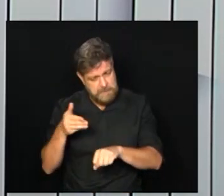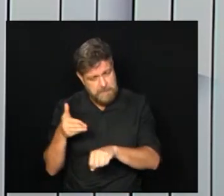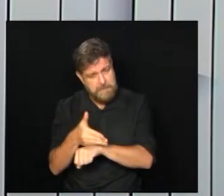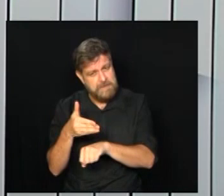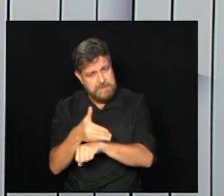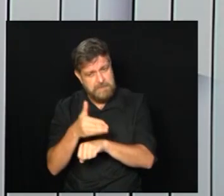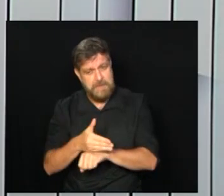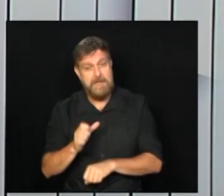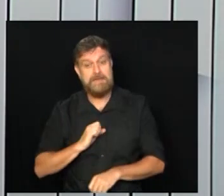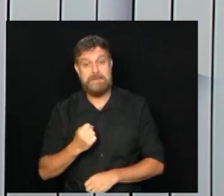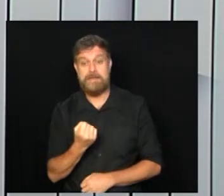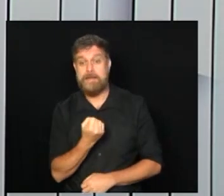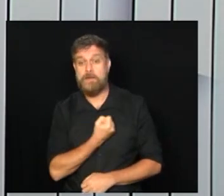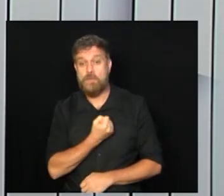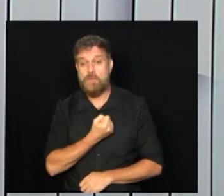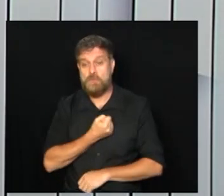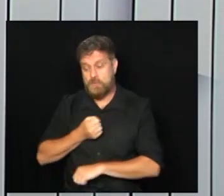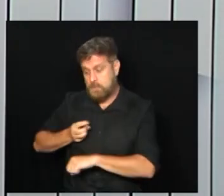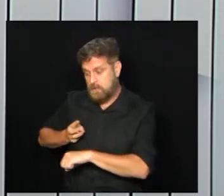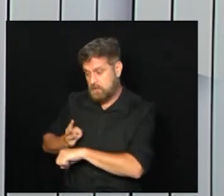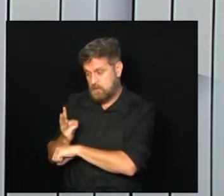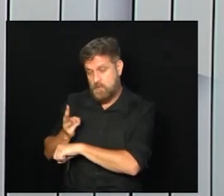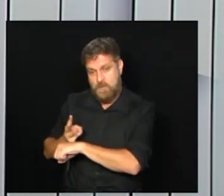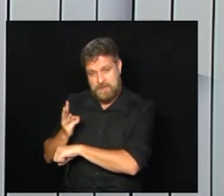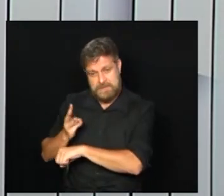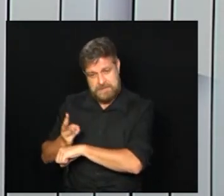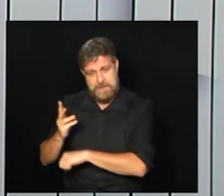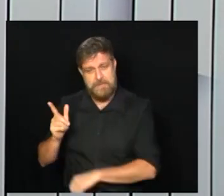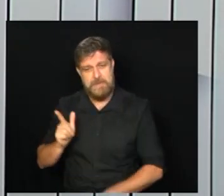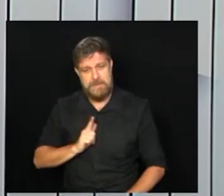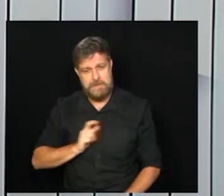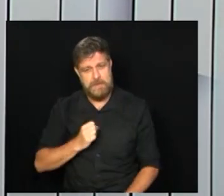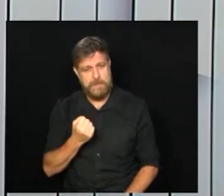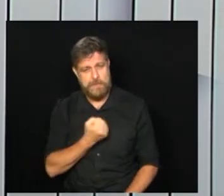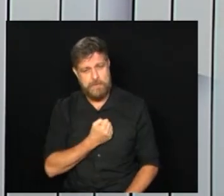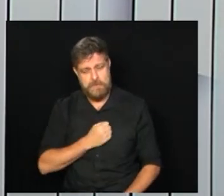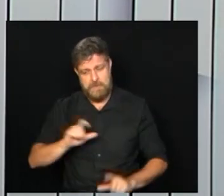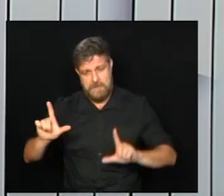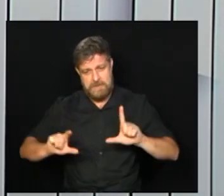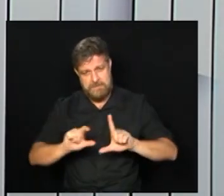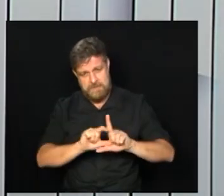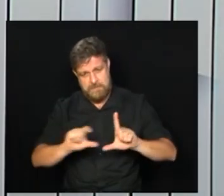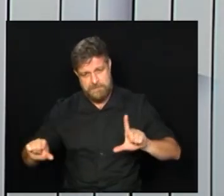através do número do nosso WhatsApp. 19 é o nosso DDD,